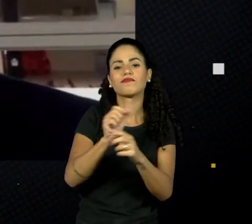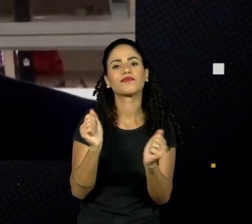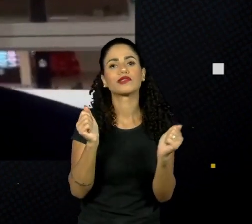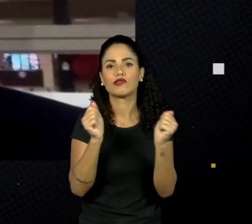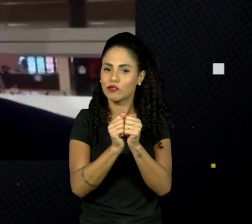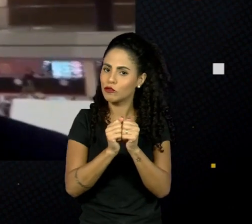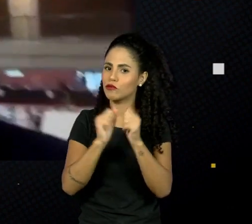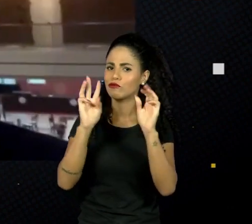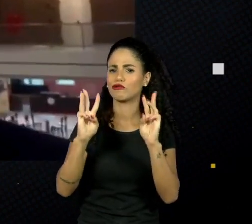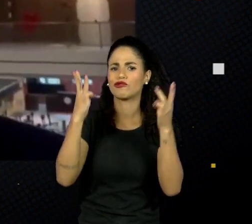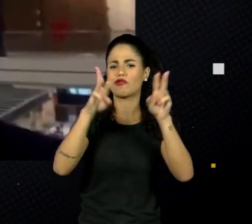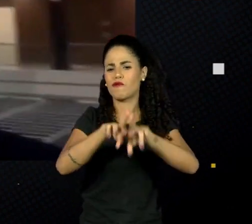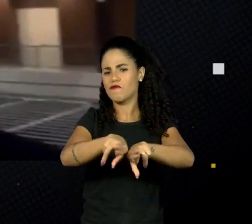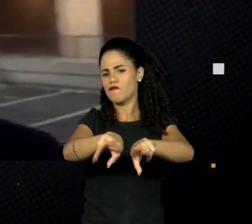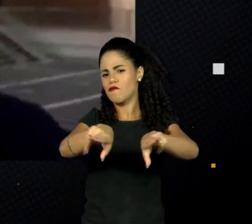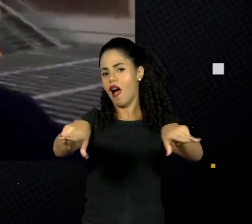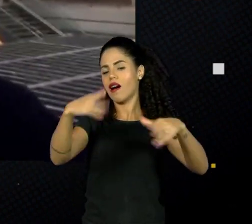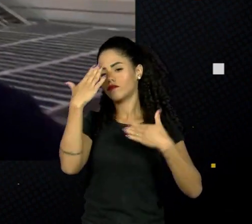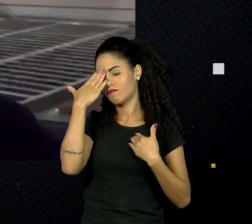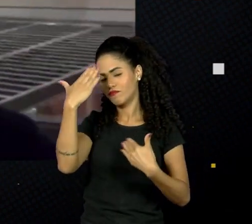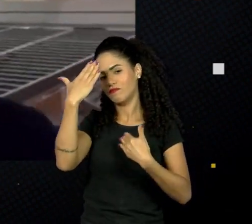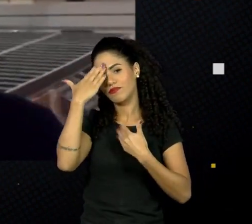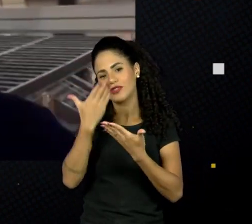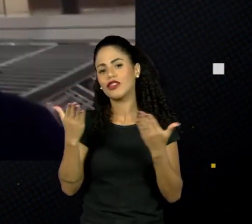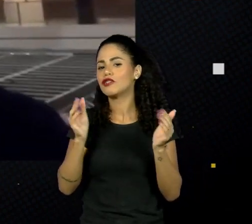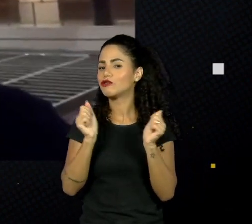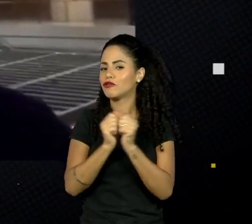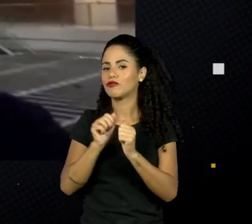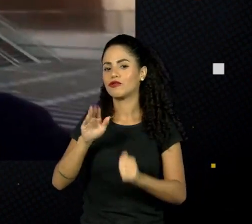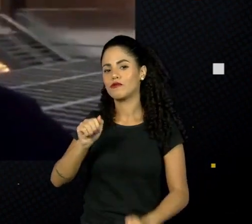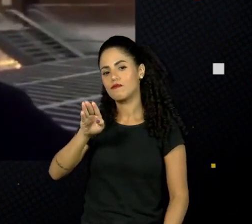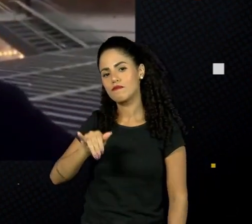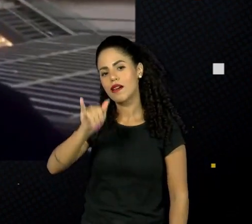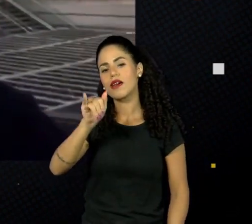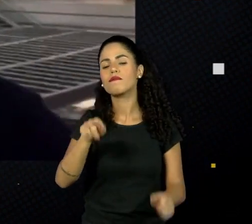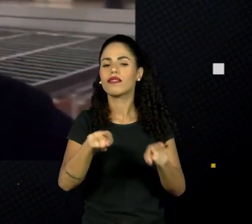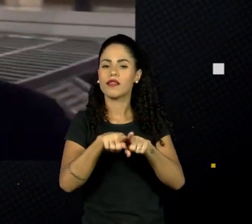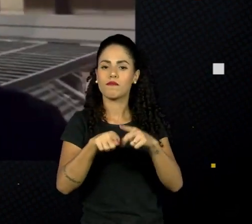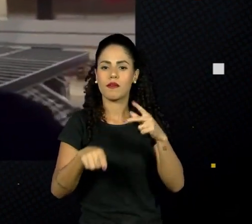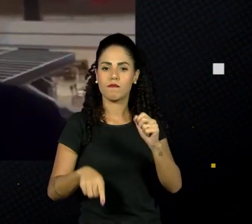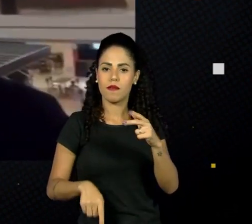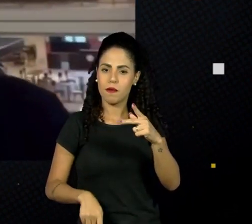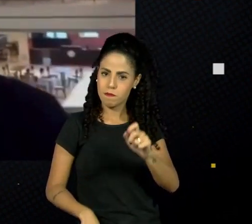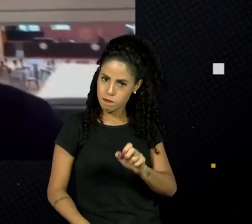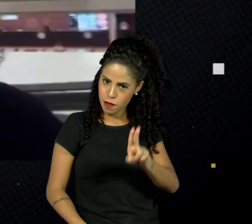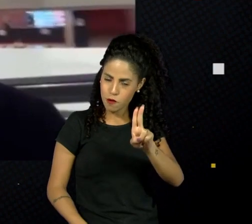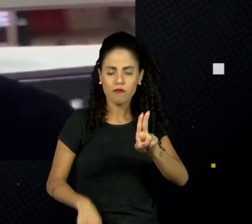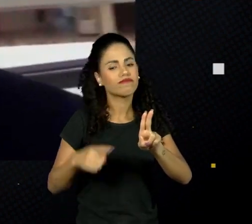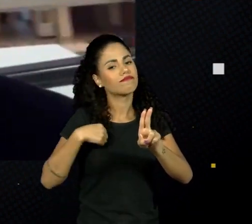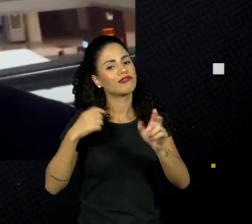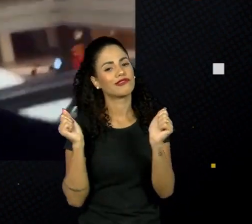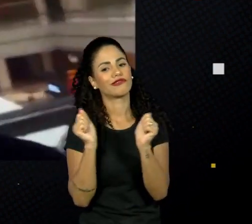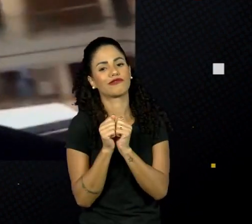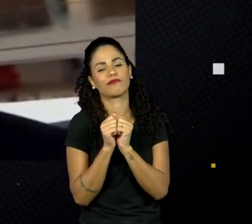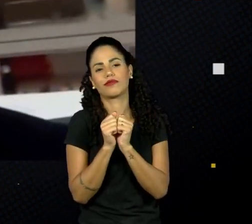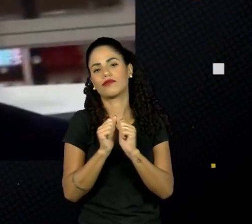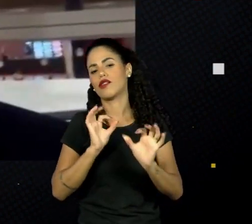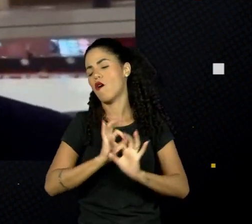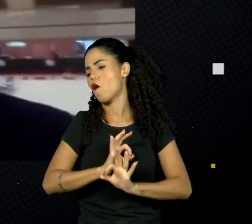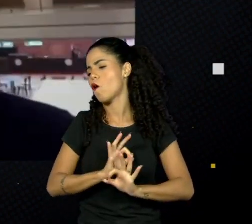shows, e gravei 5 LPs, convivendo com a Baby, com o Pepeu, com todo mundo, e foi sempre incrível. A Baby sempre foi uma pessoa